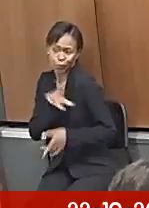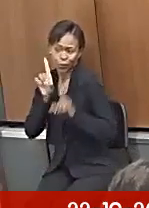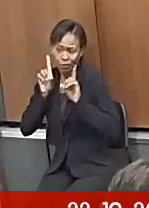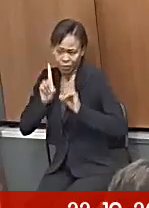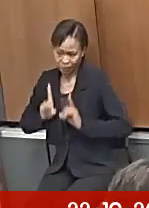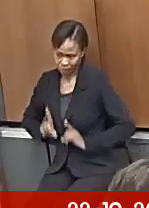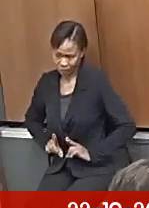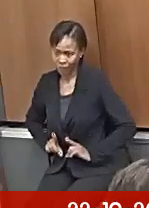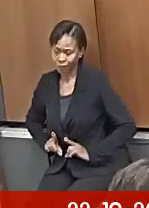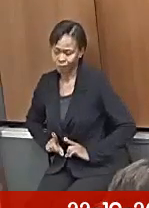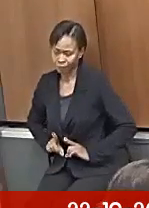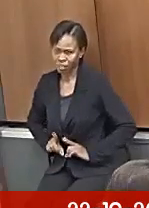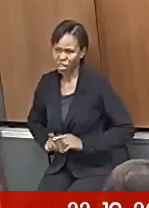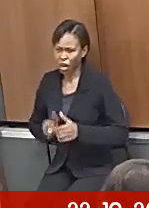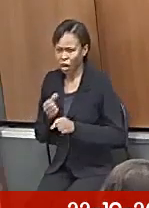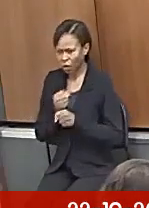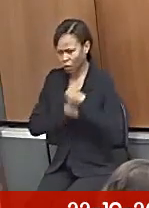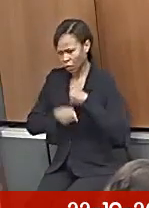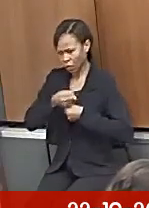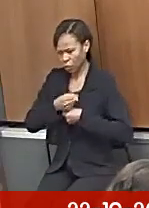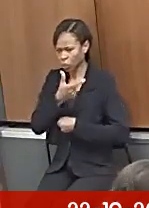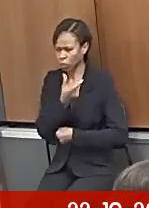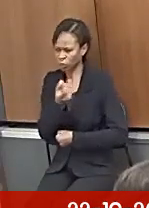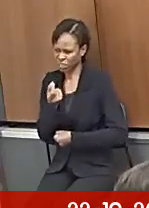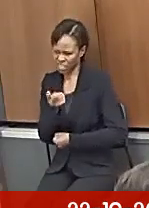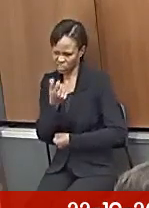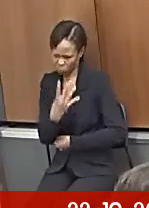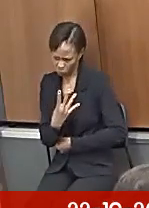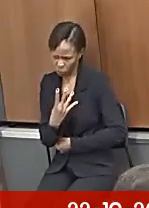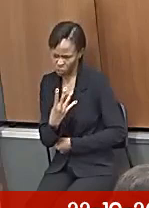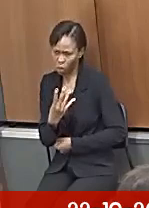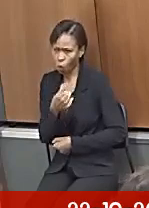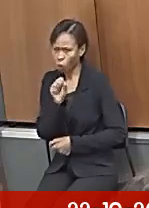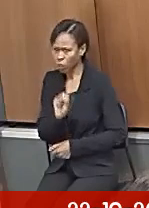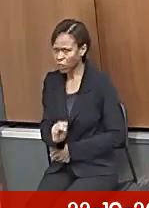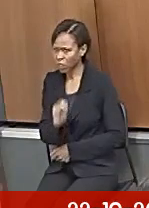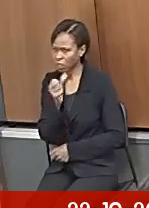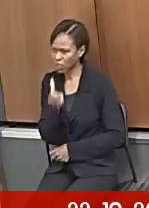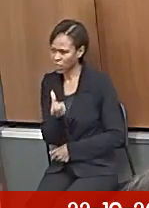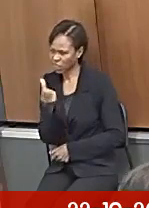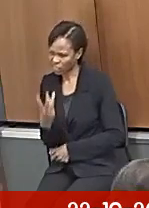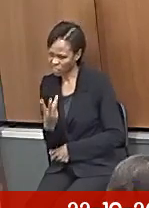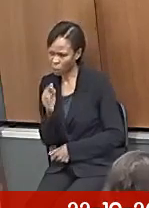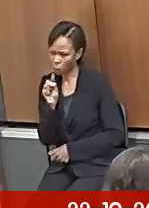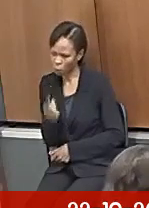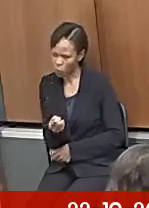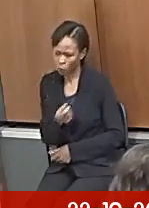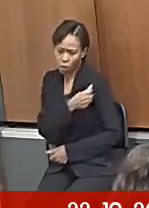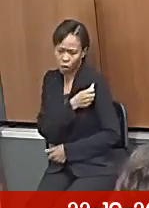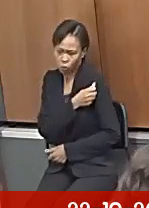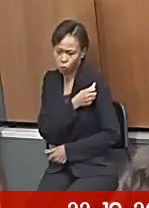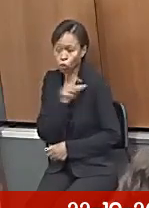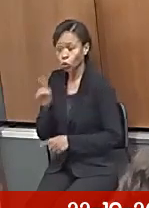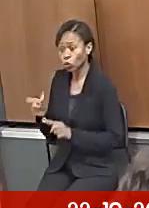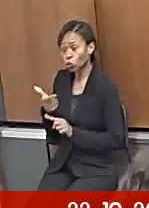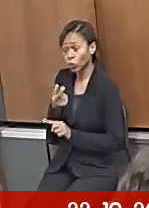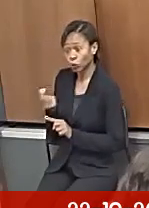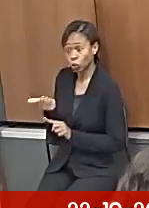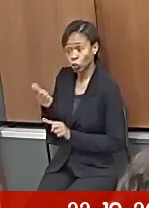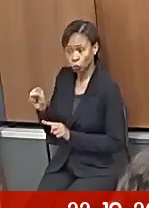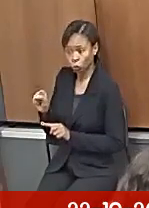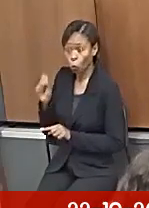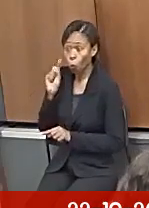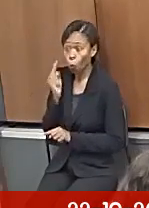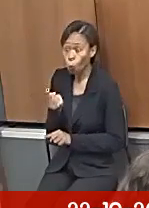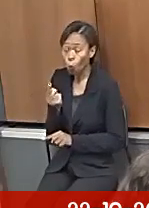Em 2014, era atendido 886 mil alunos. Em 2018, 1,2 milhões